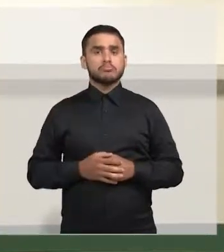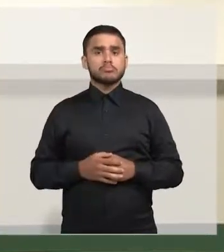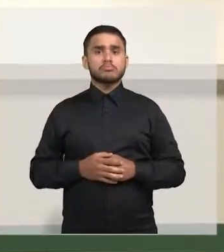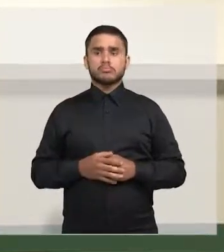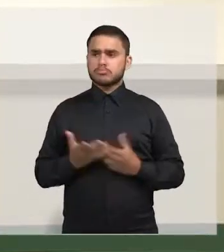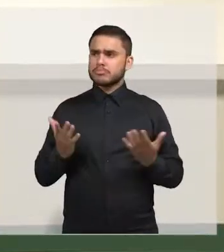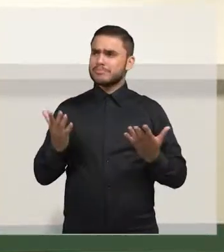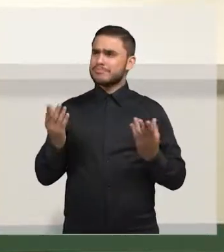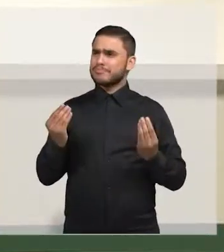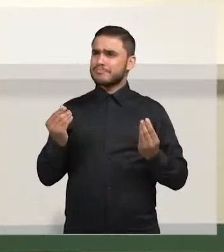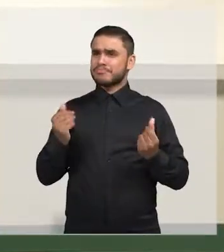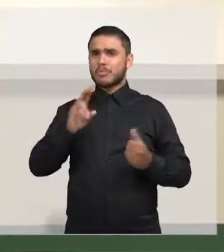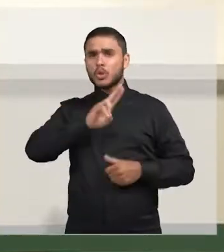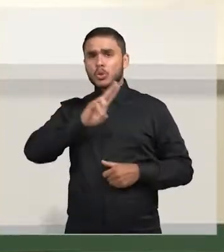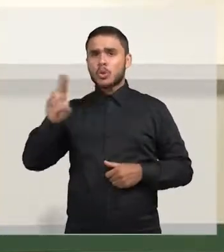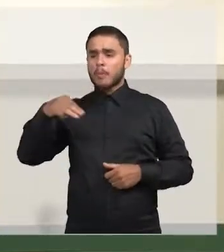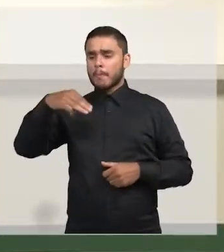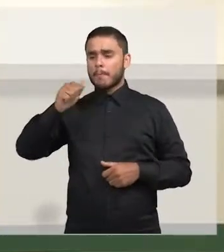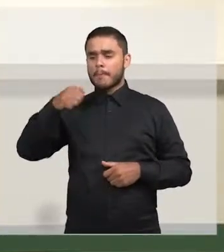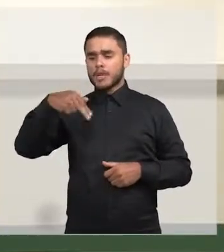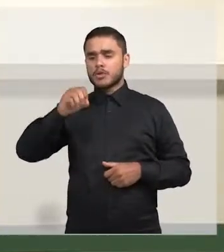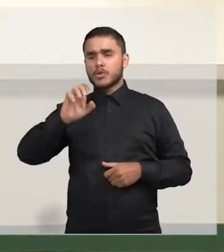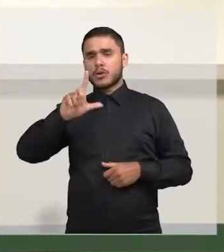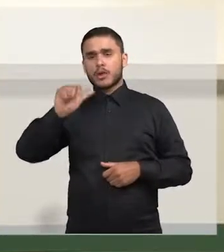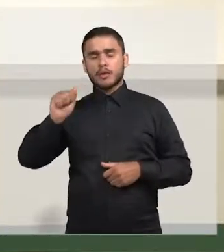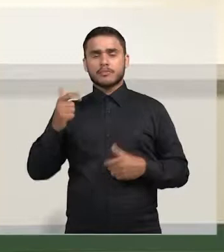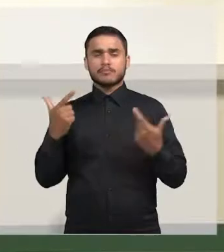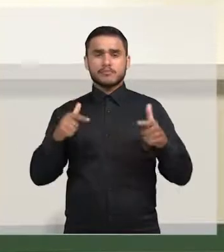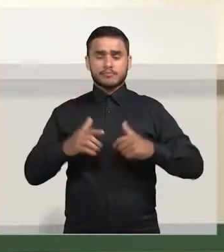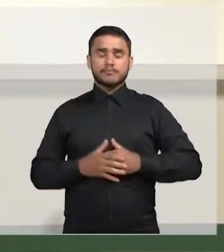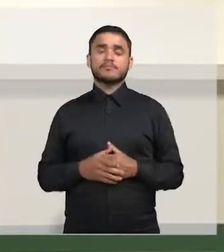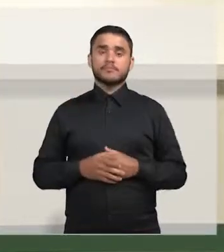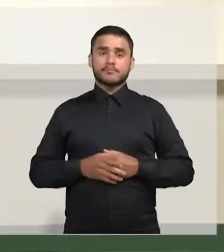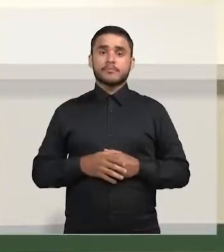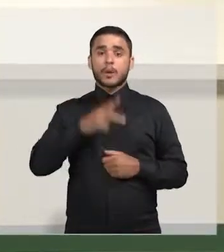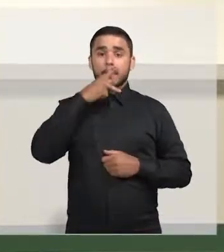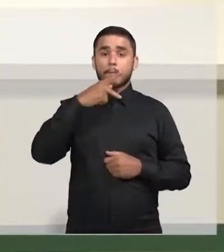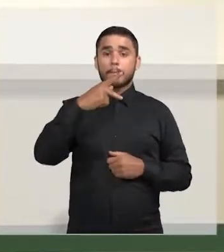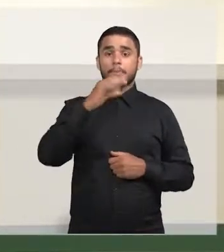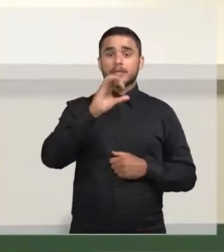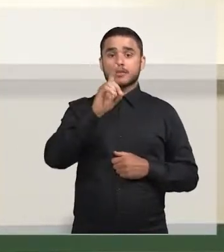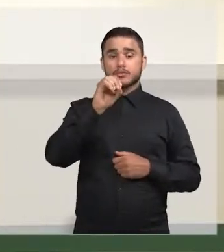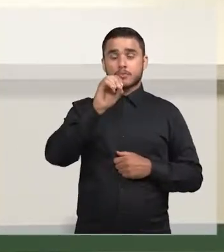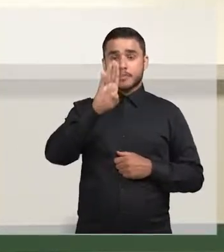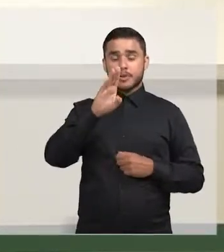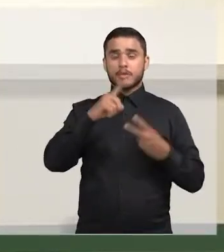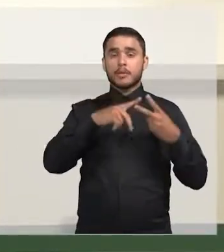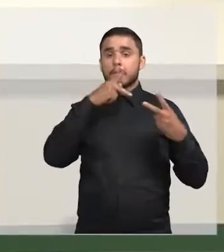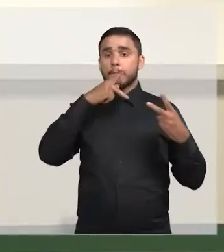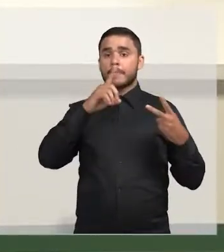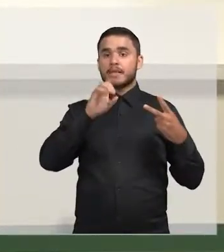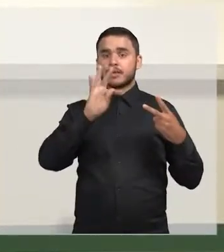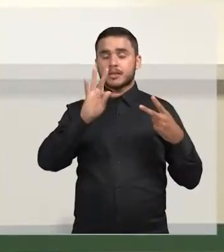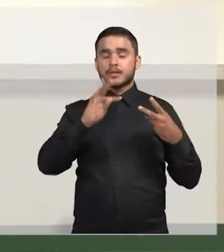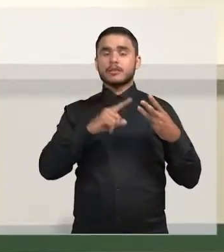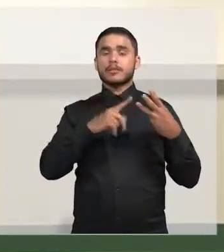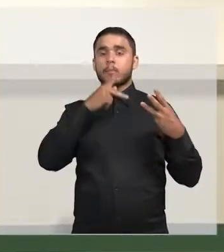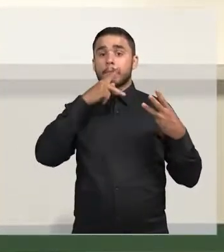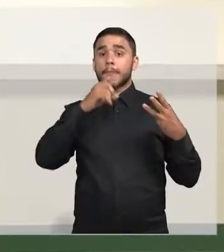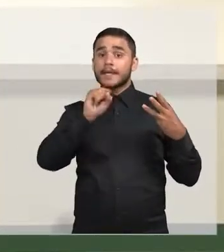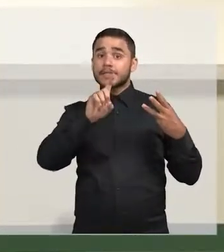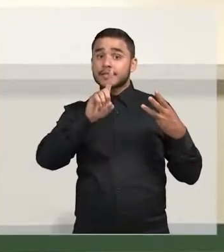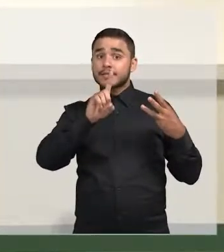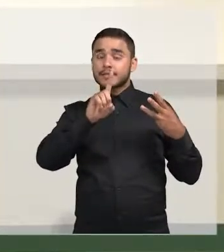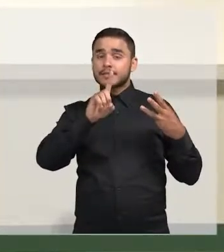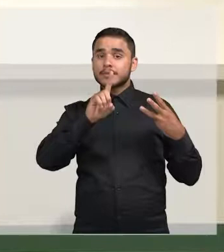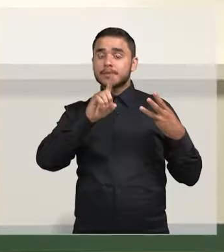mas nas propagandas do PT então, era muito pouco. Então o PCdoB está alinhado com o PDT junto com o PSB. E aí que está o X da questão. Os 2 governadores